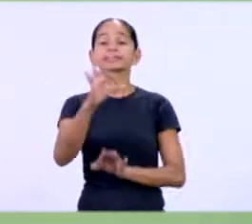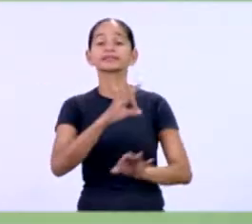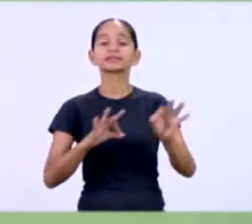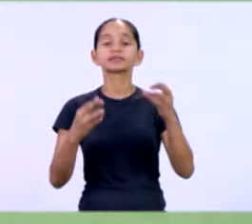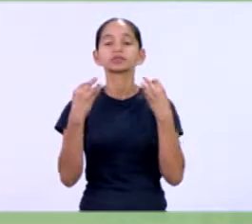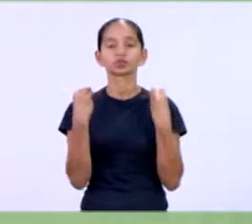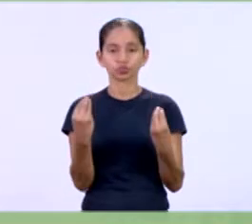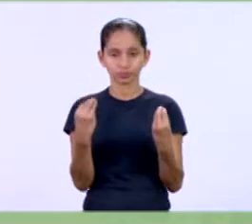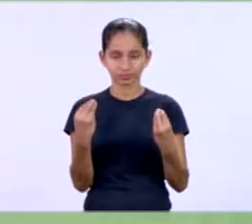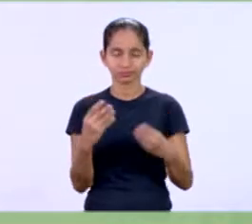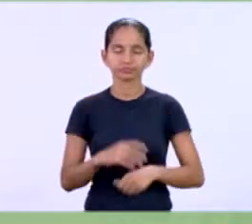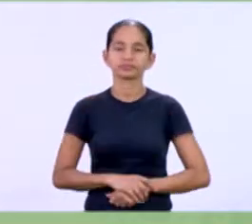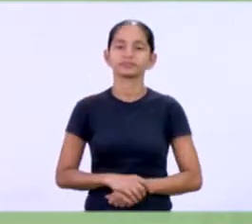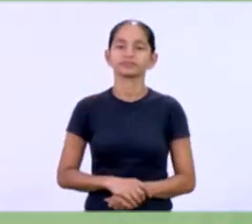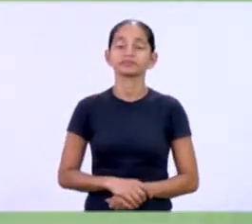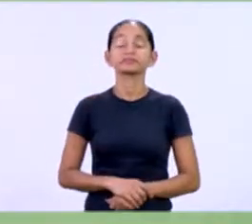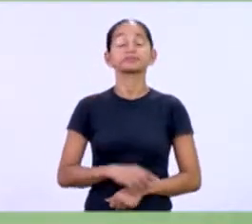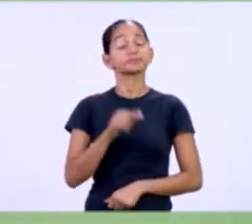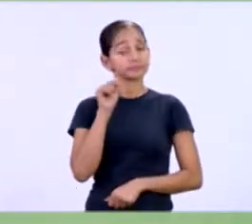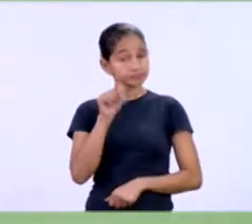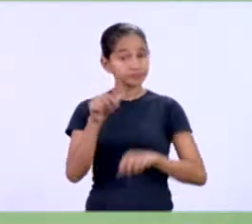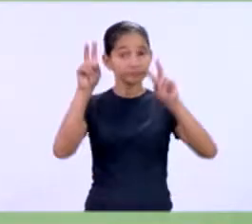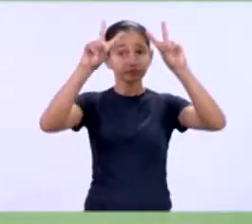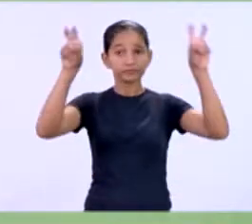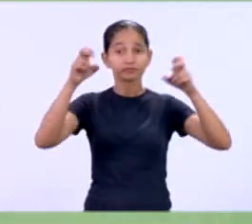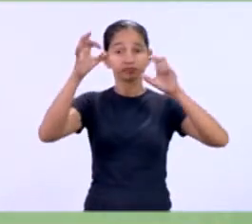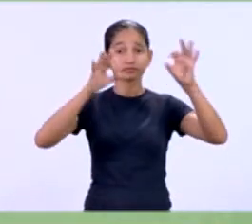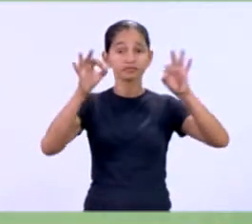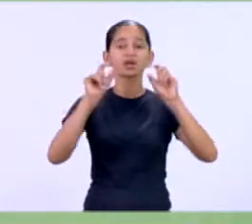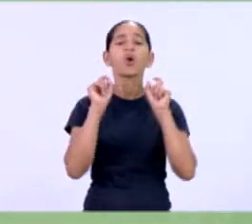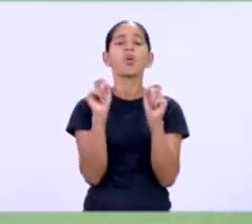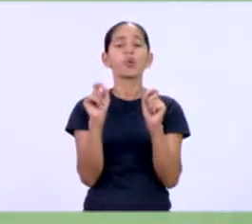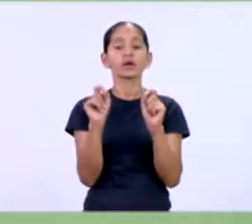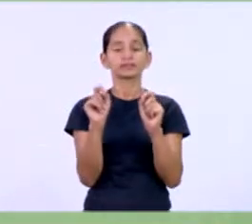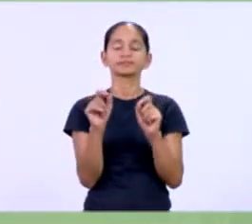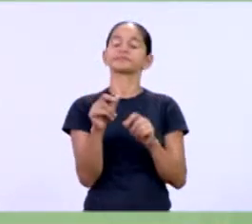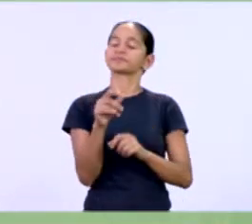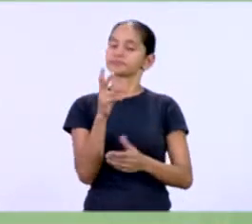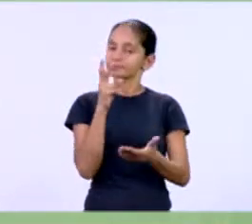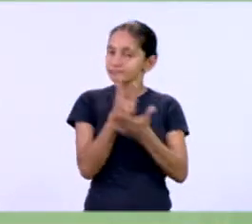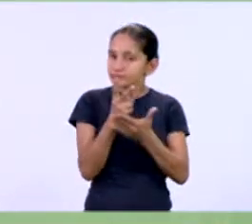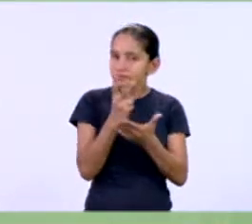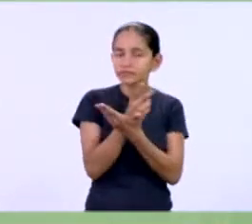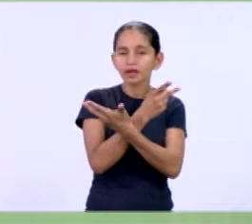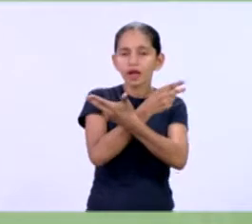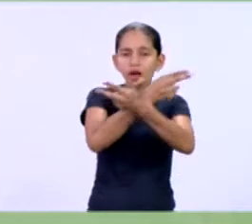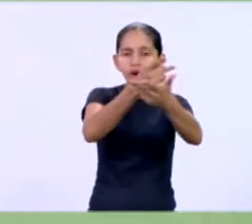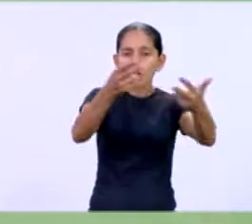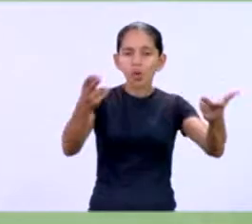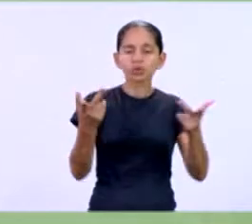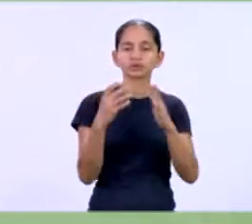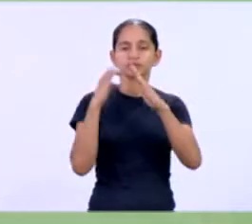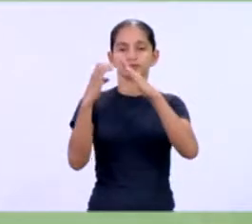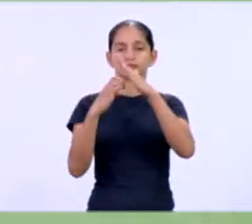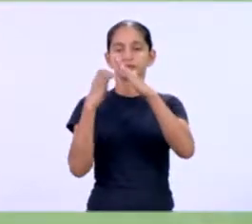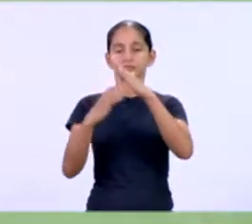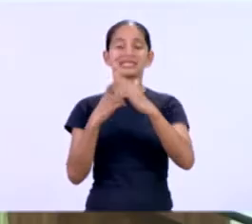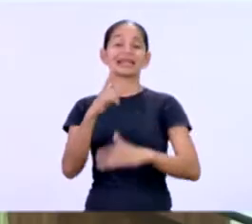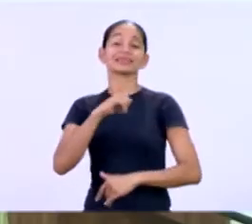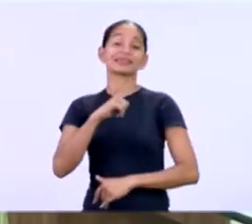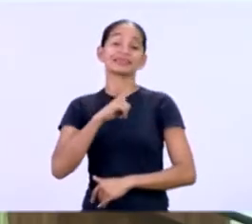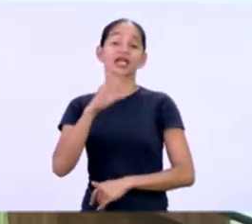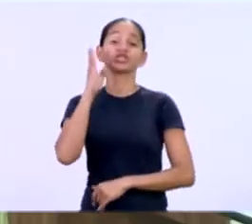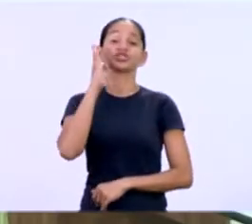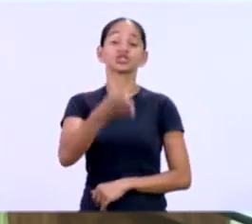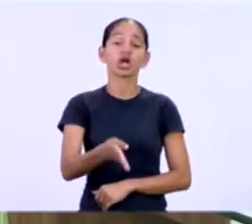Organização. A organização seria a disposição dos fatores de que a organização, a empresa dispõe para